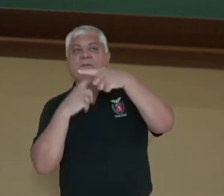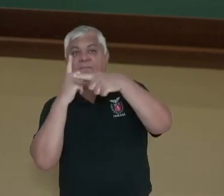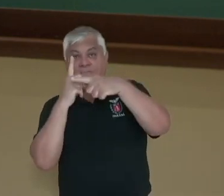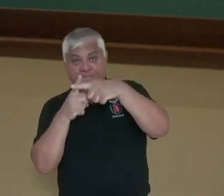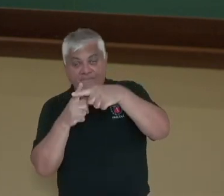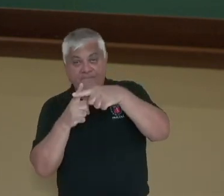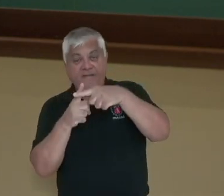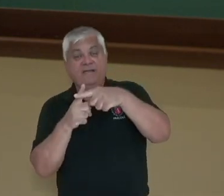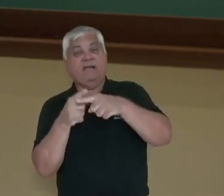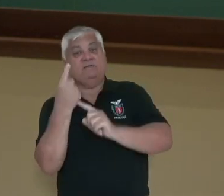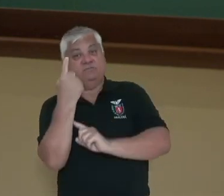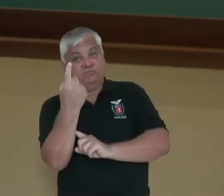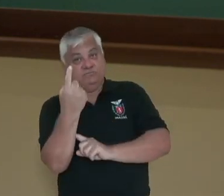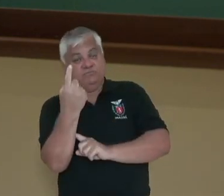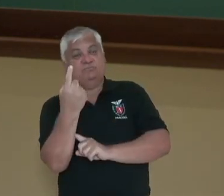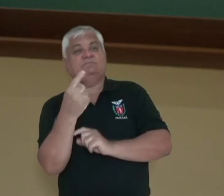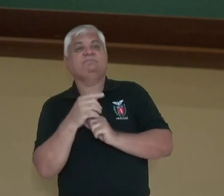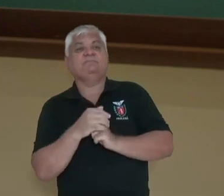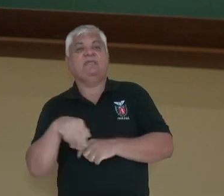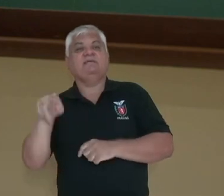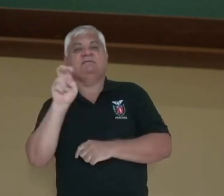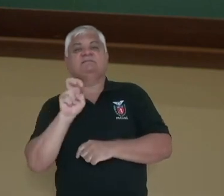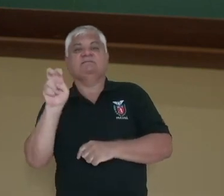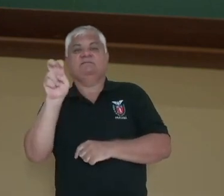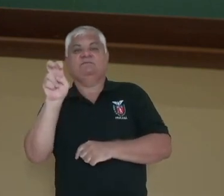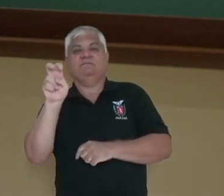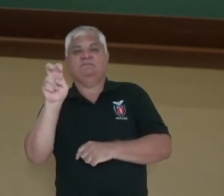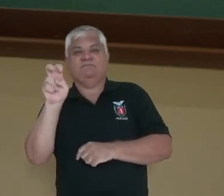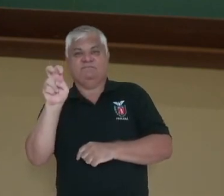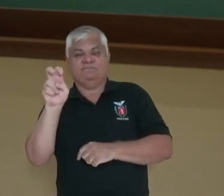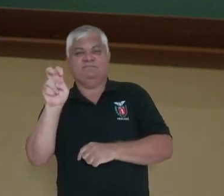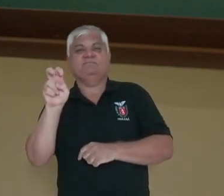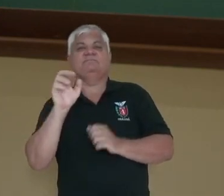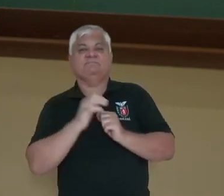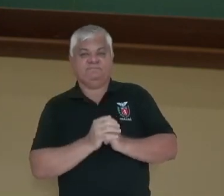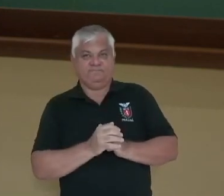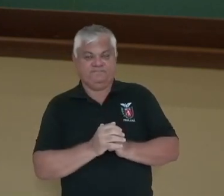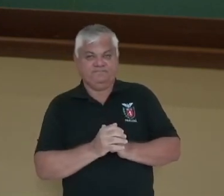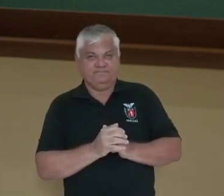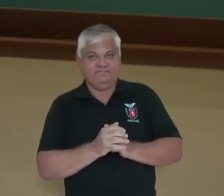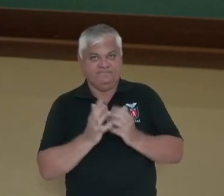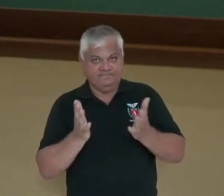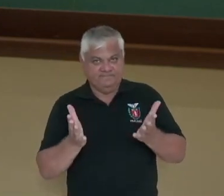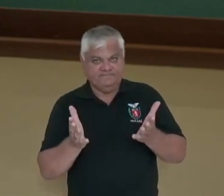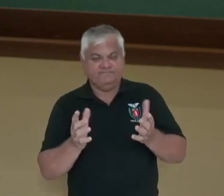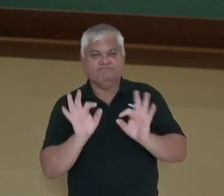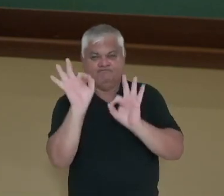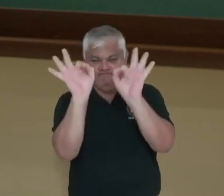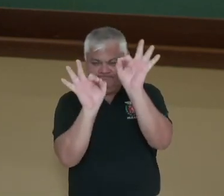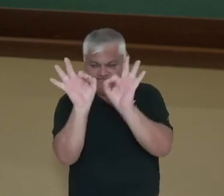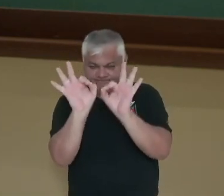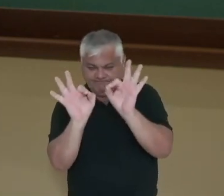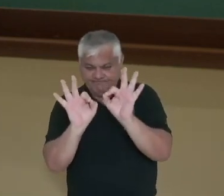que é o meu I, mais o meu J, que nesse caso é 1. Resultado 5. Fiz os cálculos